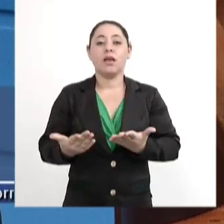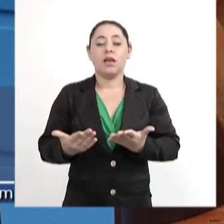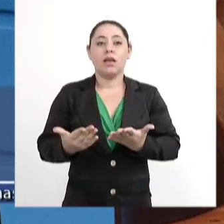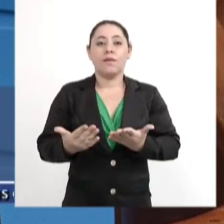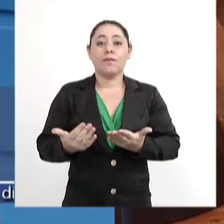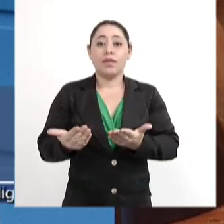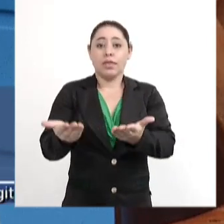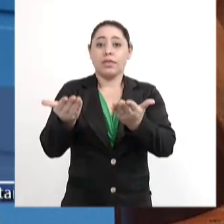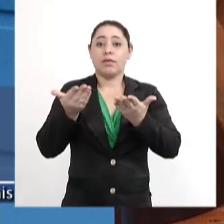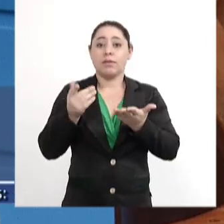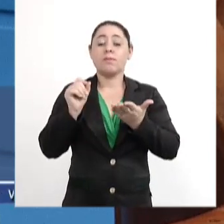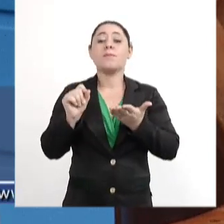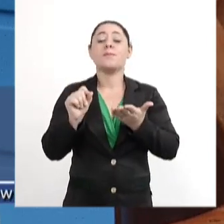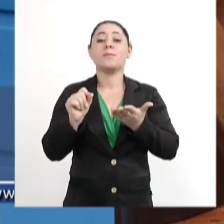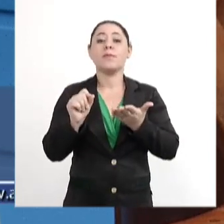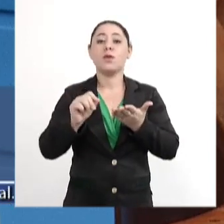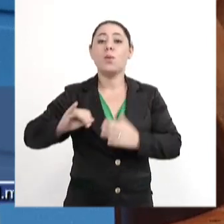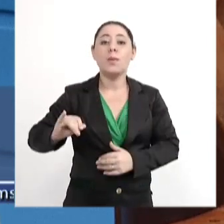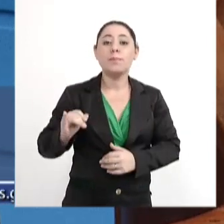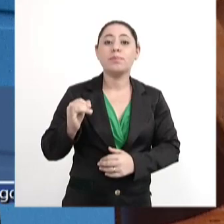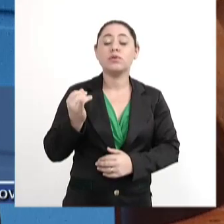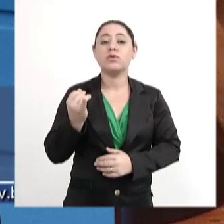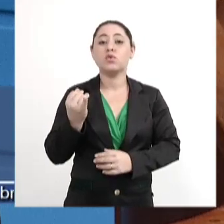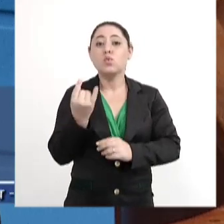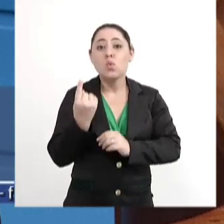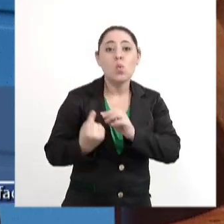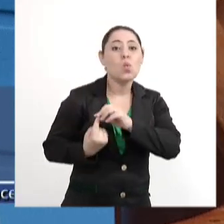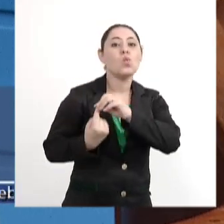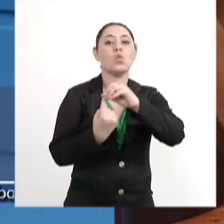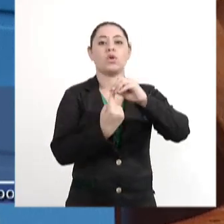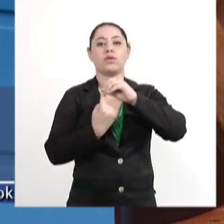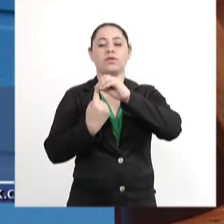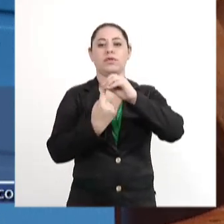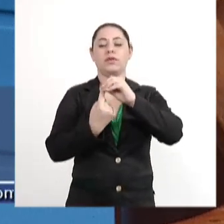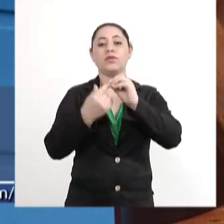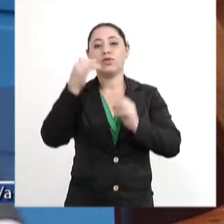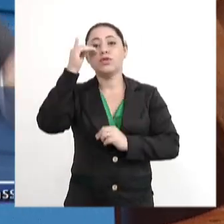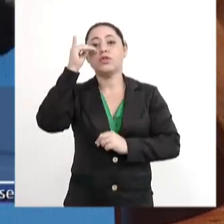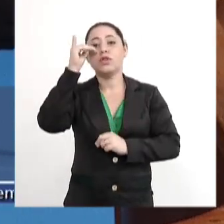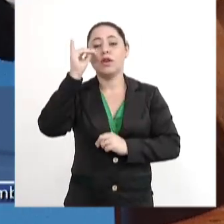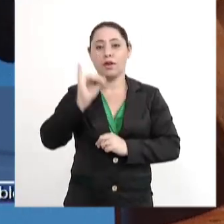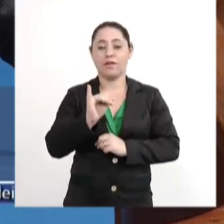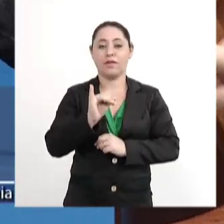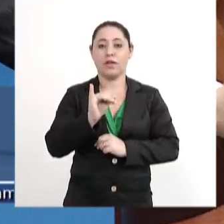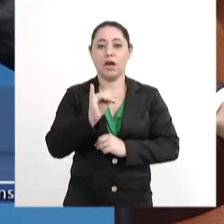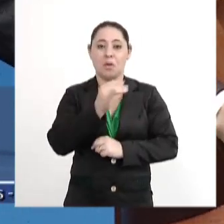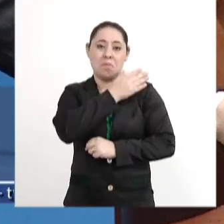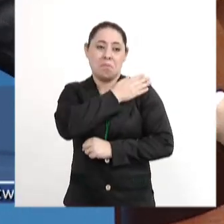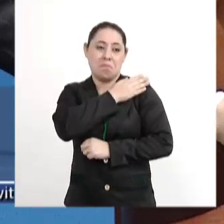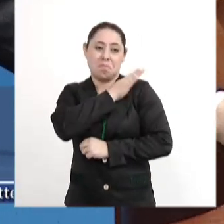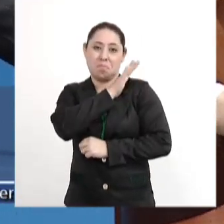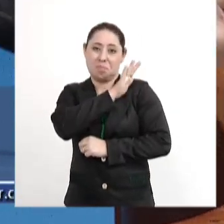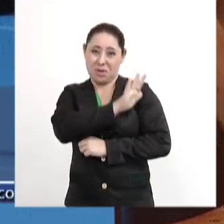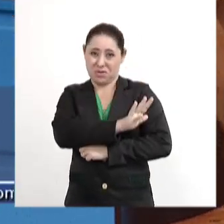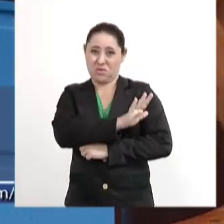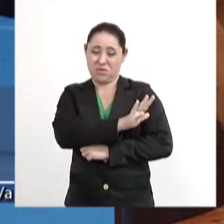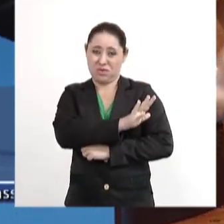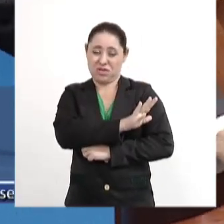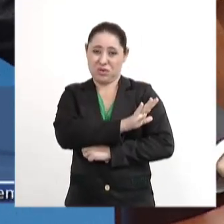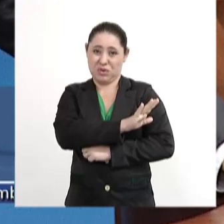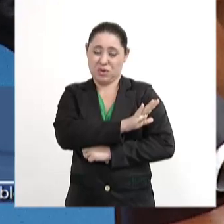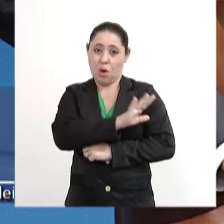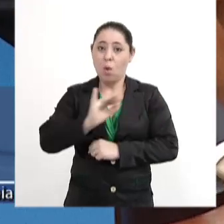nos dará uma oportunidade única de combater o preconceito,